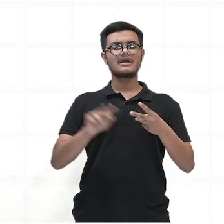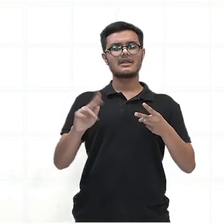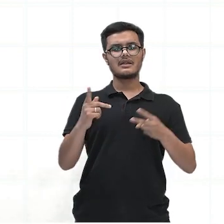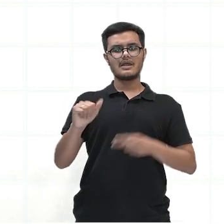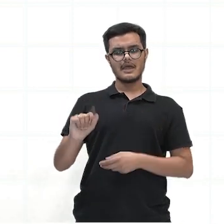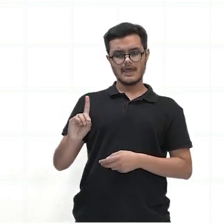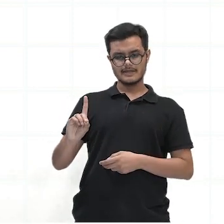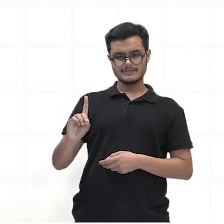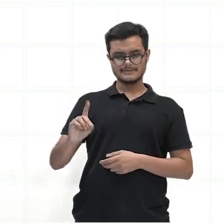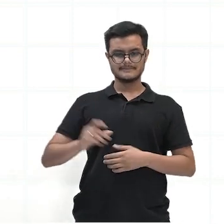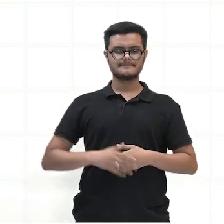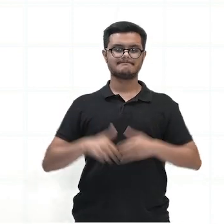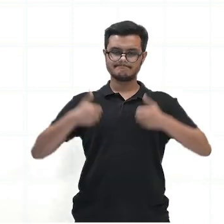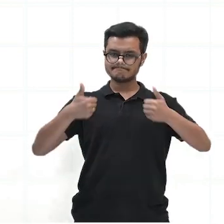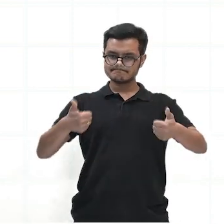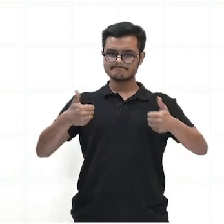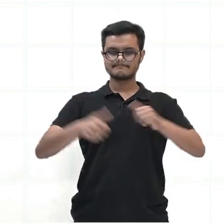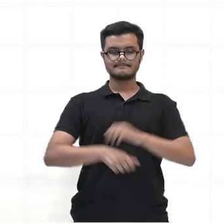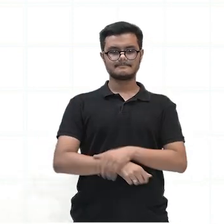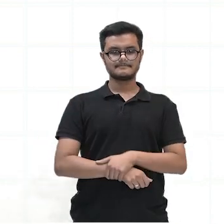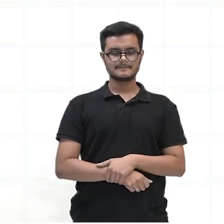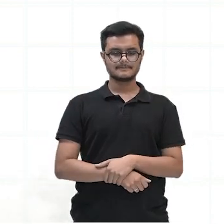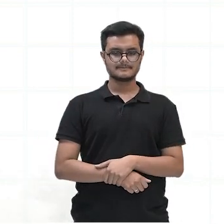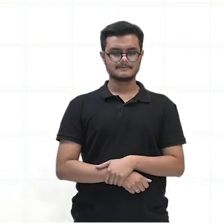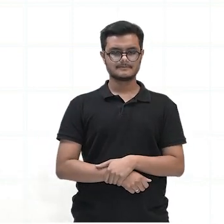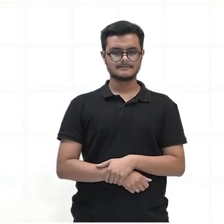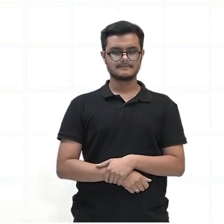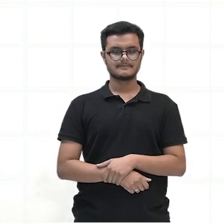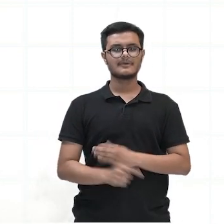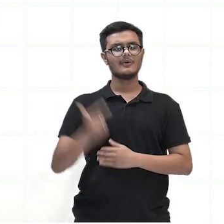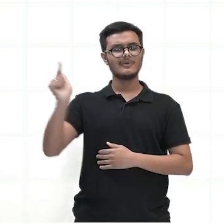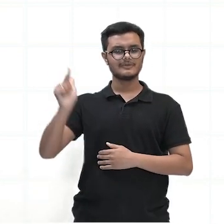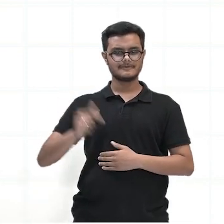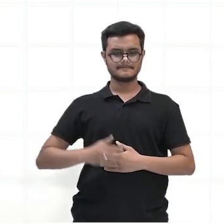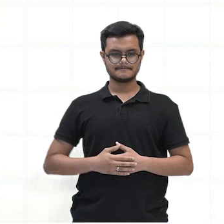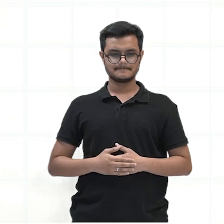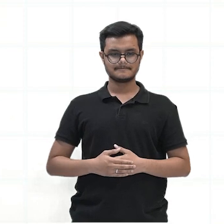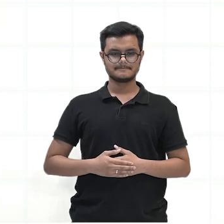had. Had. Vamos ver mais um outro exemplo.